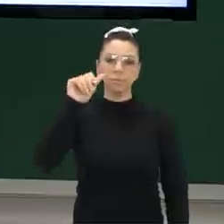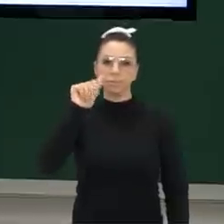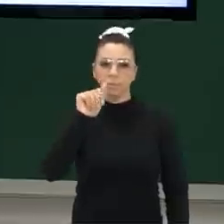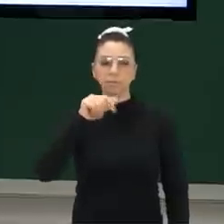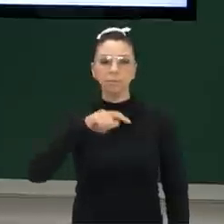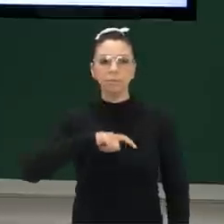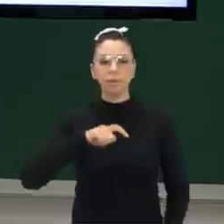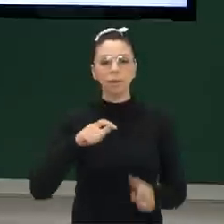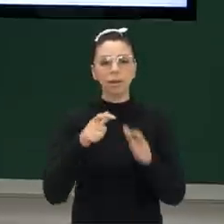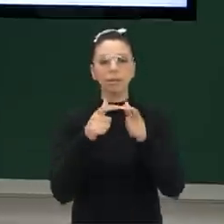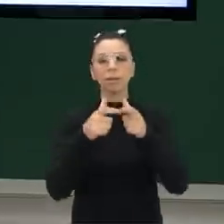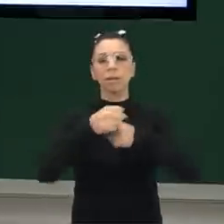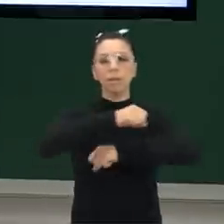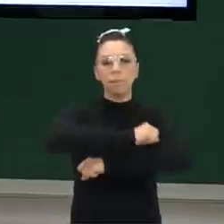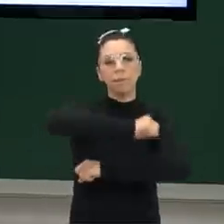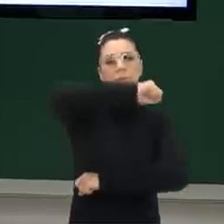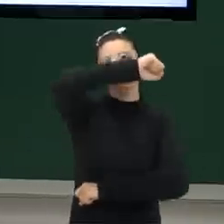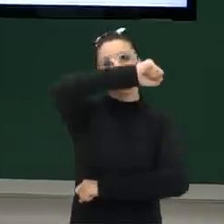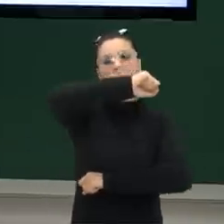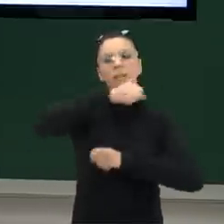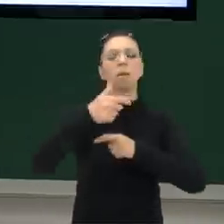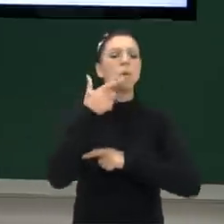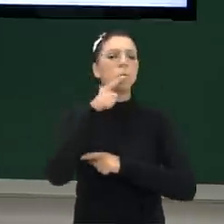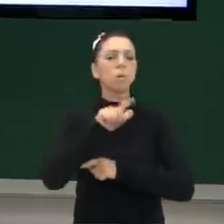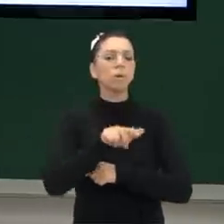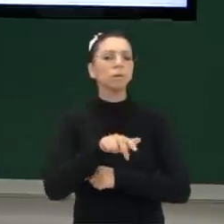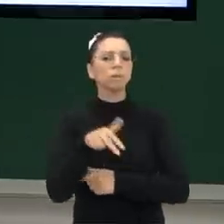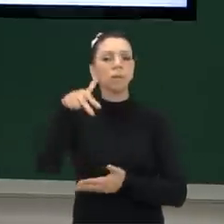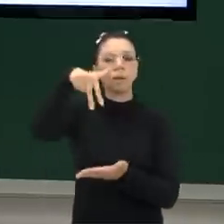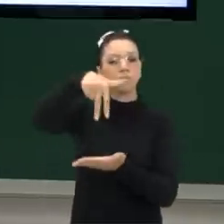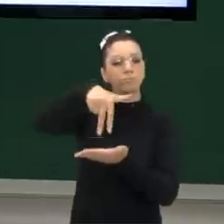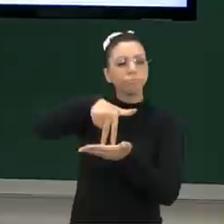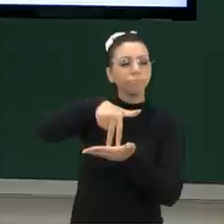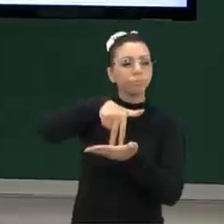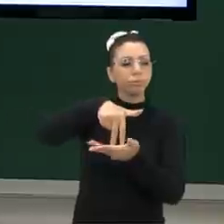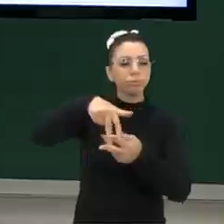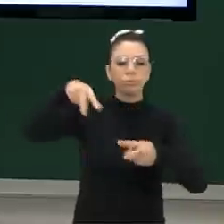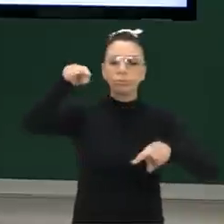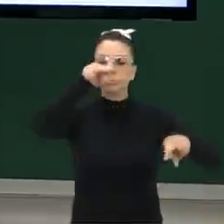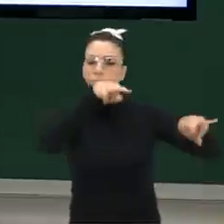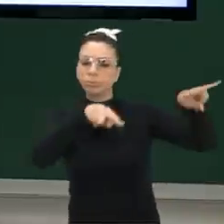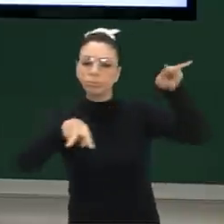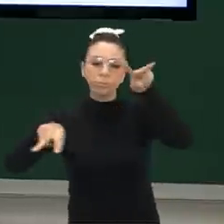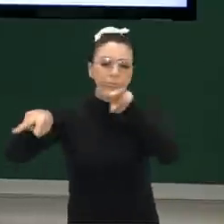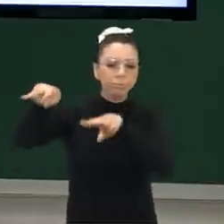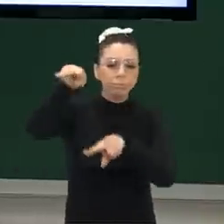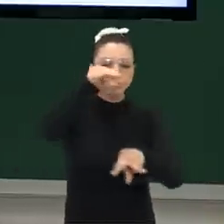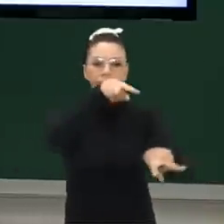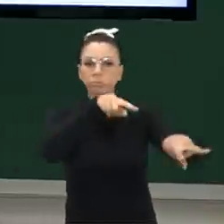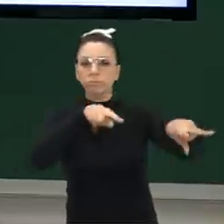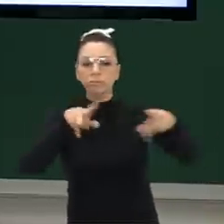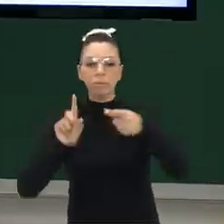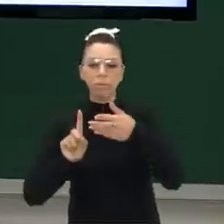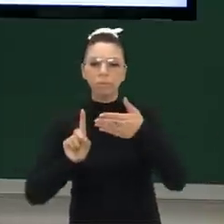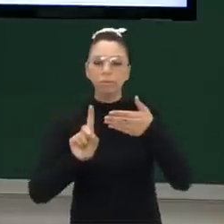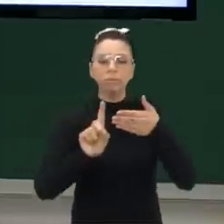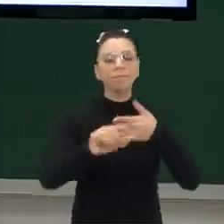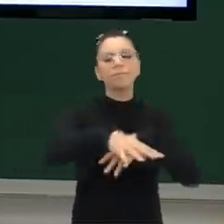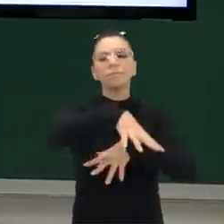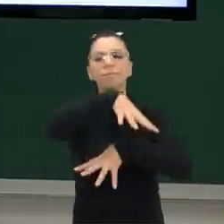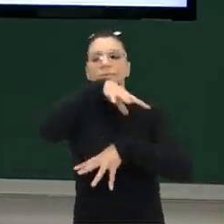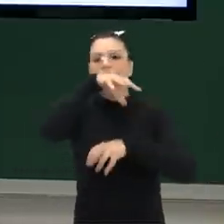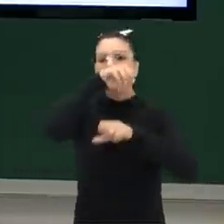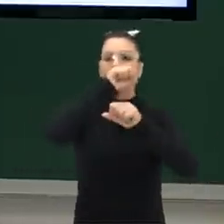se você tem uma janela, que você consiga olhar por aquela janela, que você consiga ir ali fora, pegar um